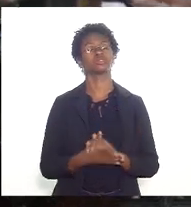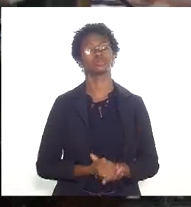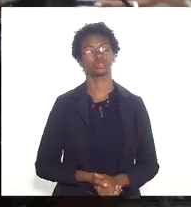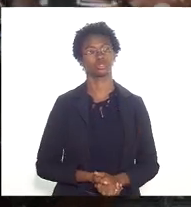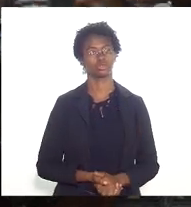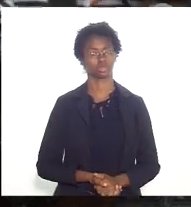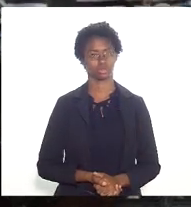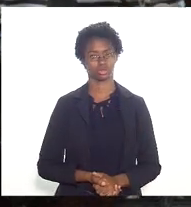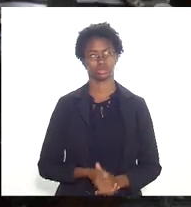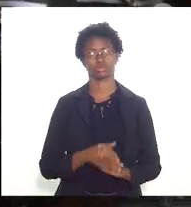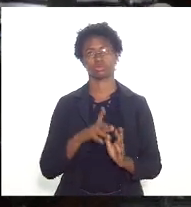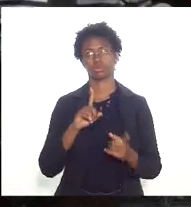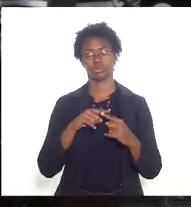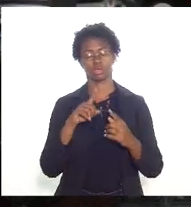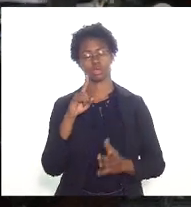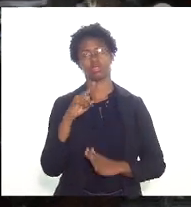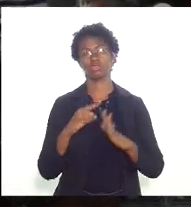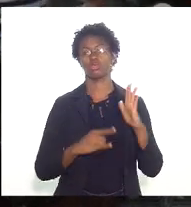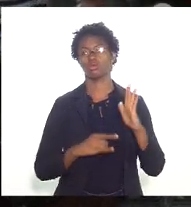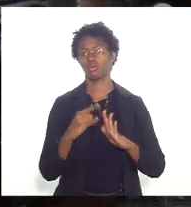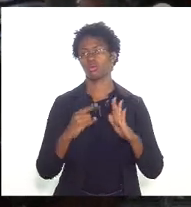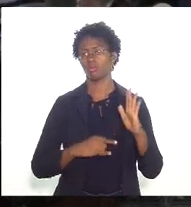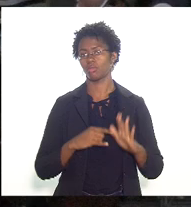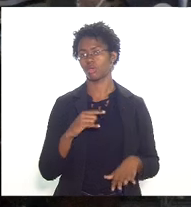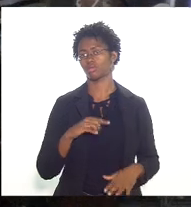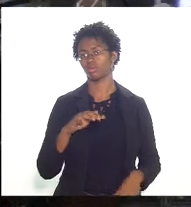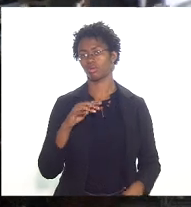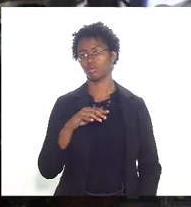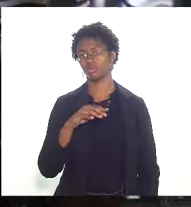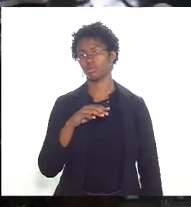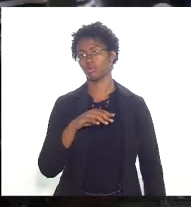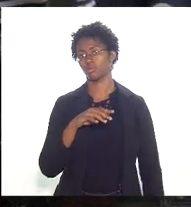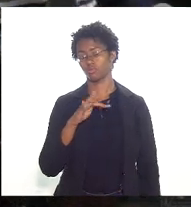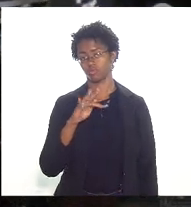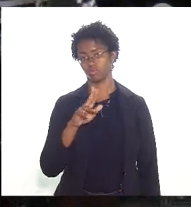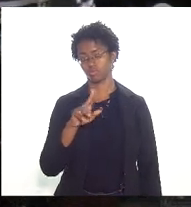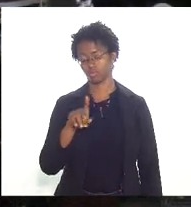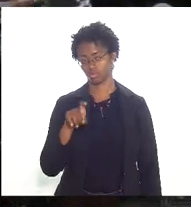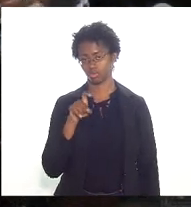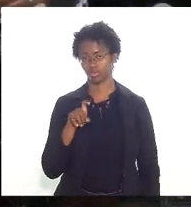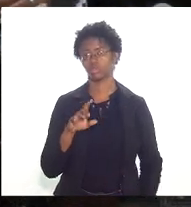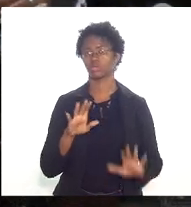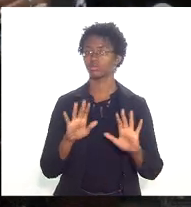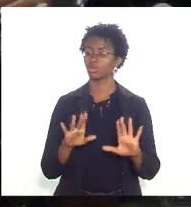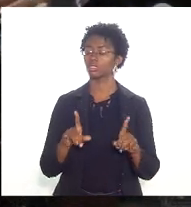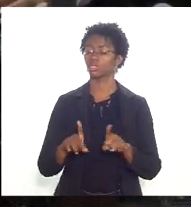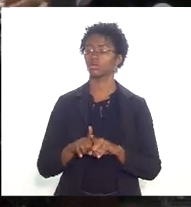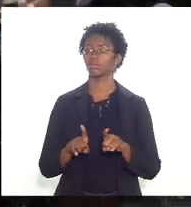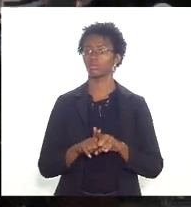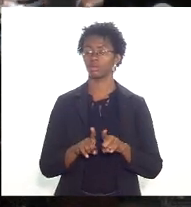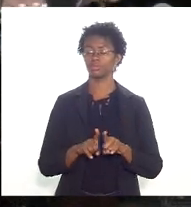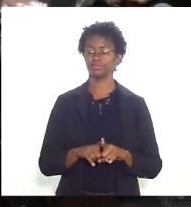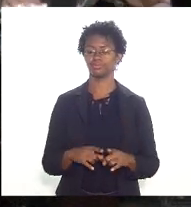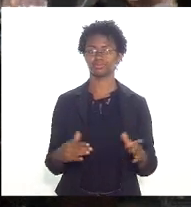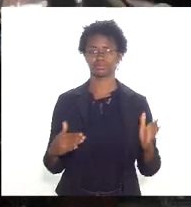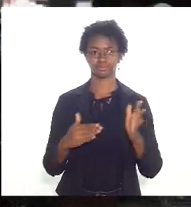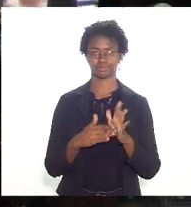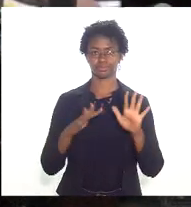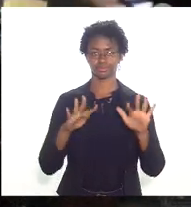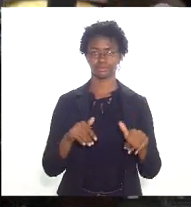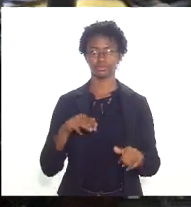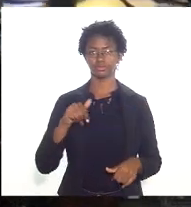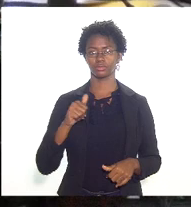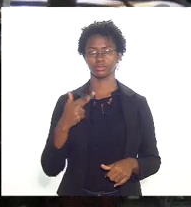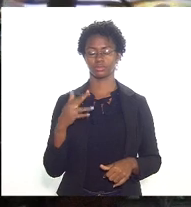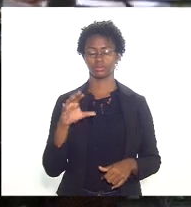presidente full e mais que isso Deputado Luiz até e o final de Março